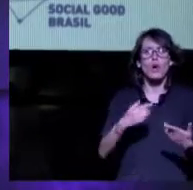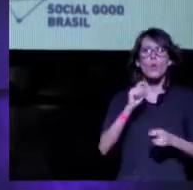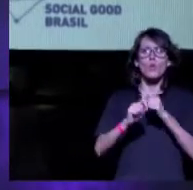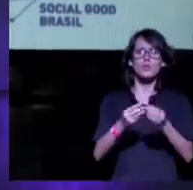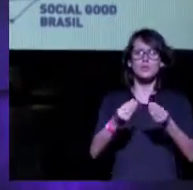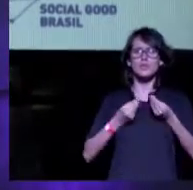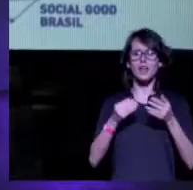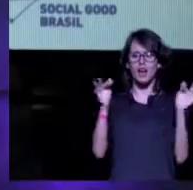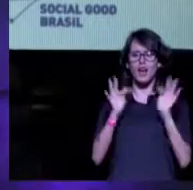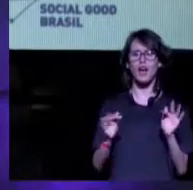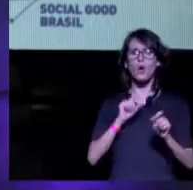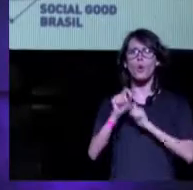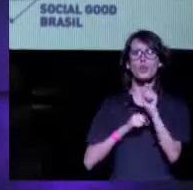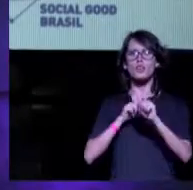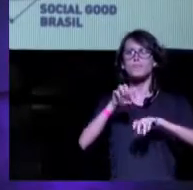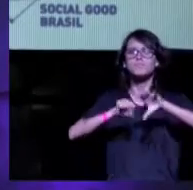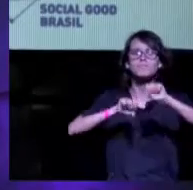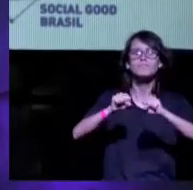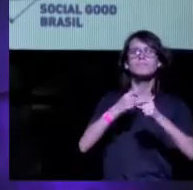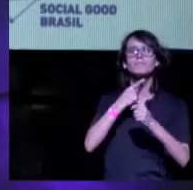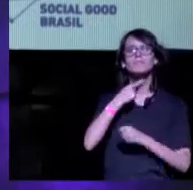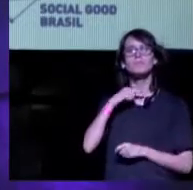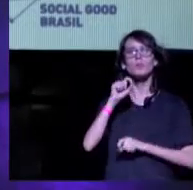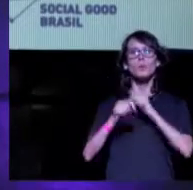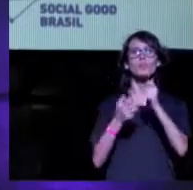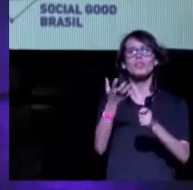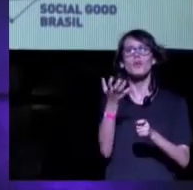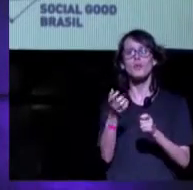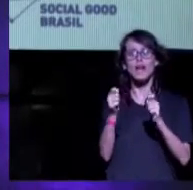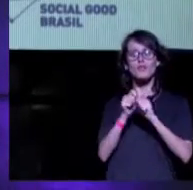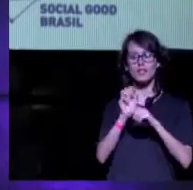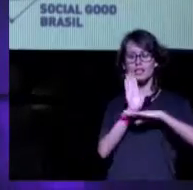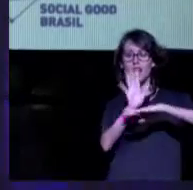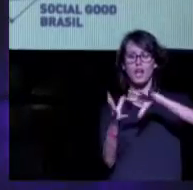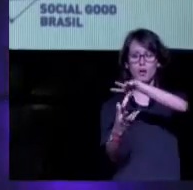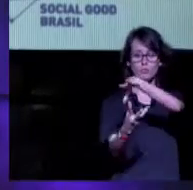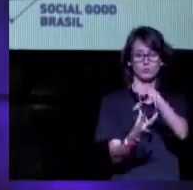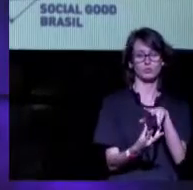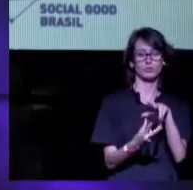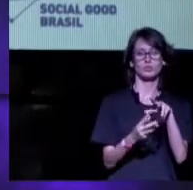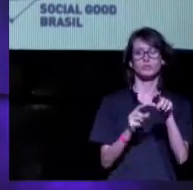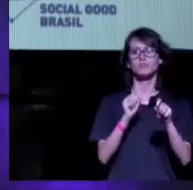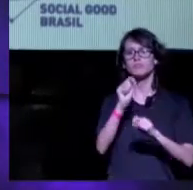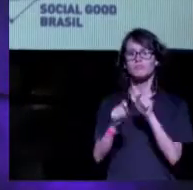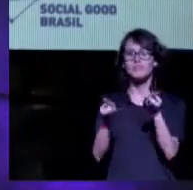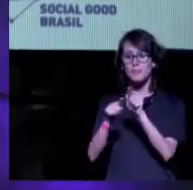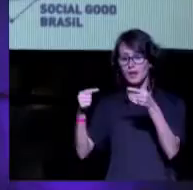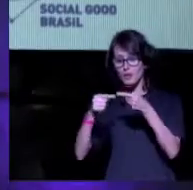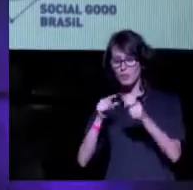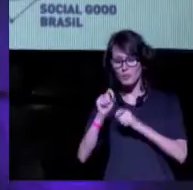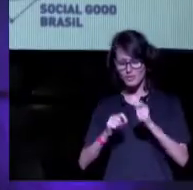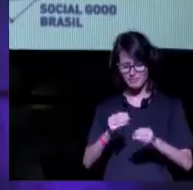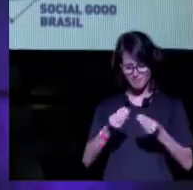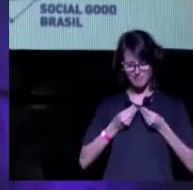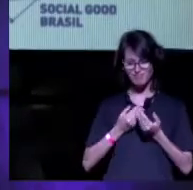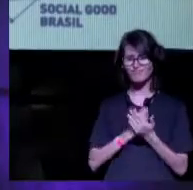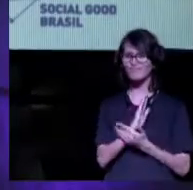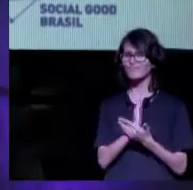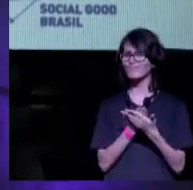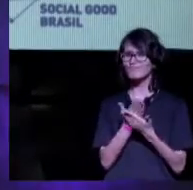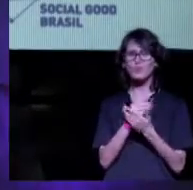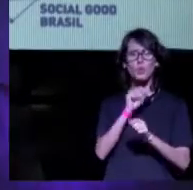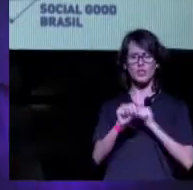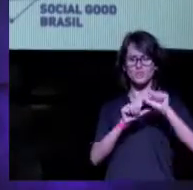faz feliz com a tua busca o que tu queres trazer para o mundo neco tem a ver com o que te incomoda mais o impacto social